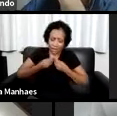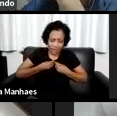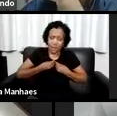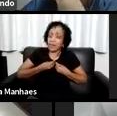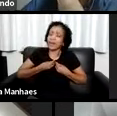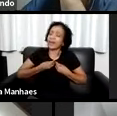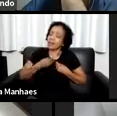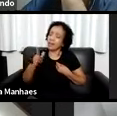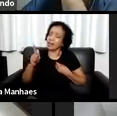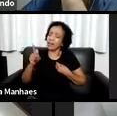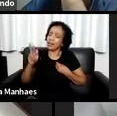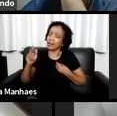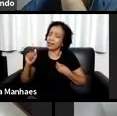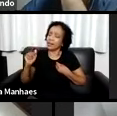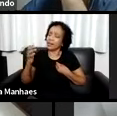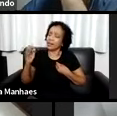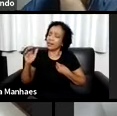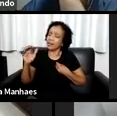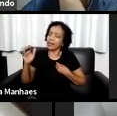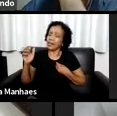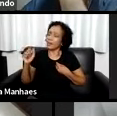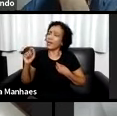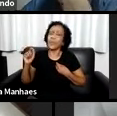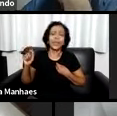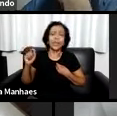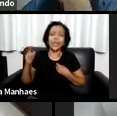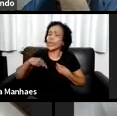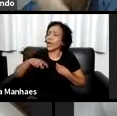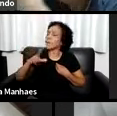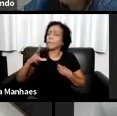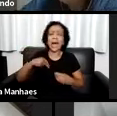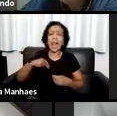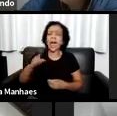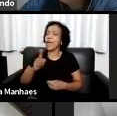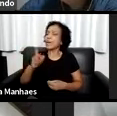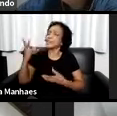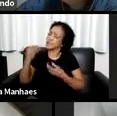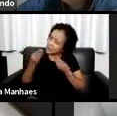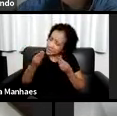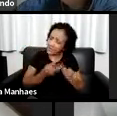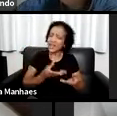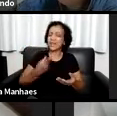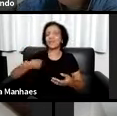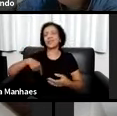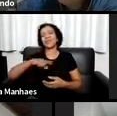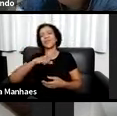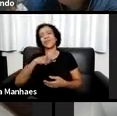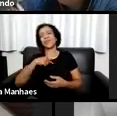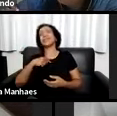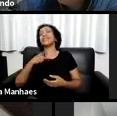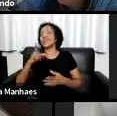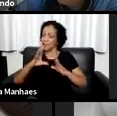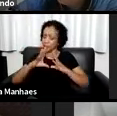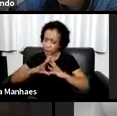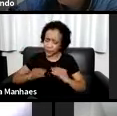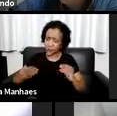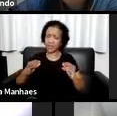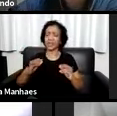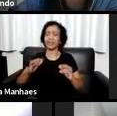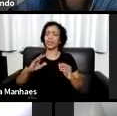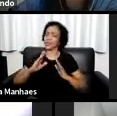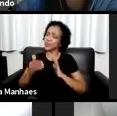transformadora, tua graça, ó Deus, que supre todas as nossas necessidades. Ó Pai, agora, em nome